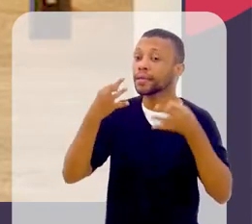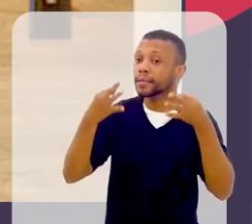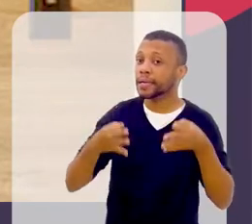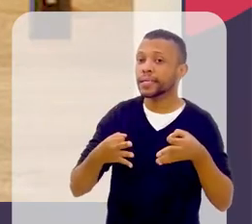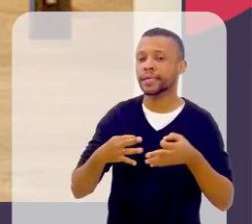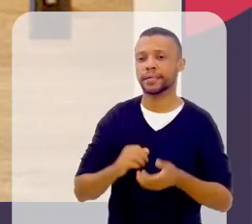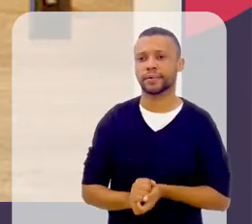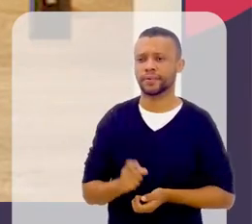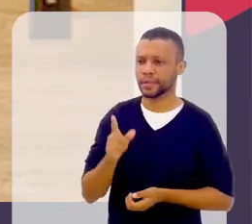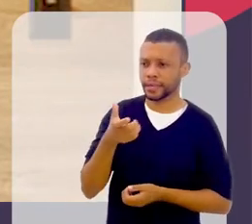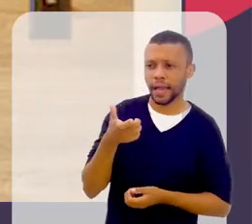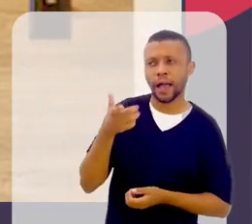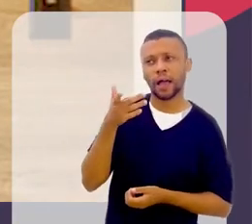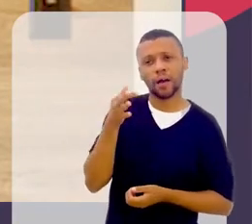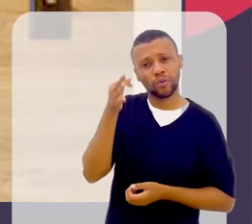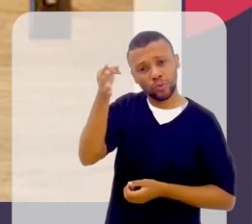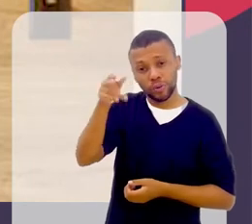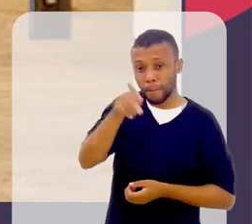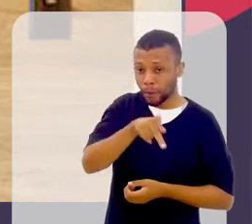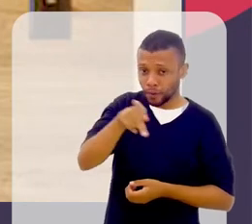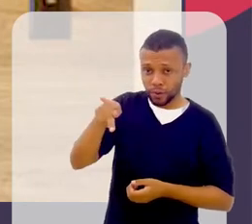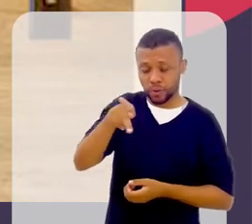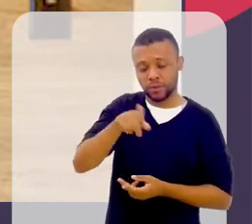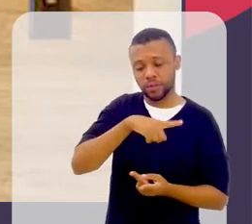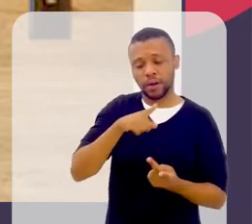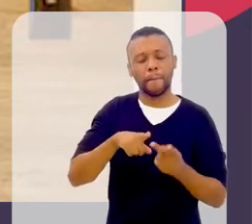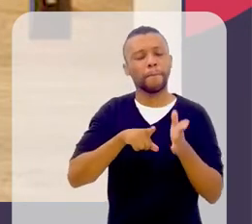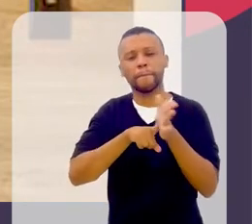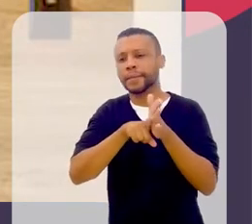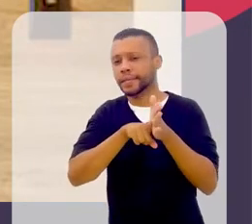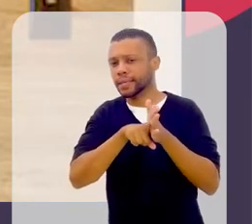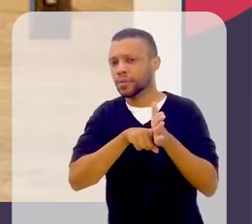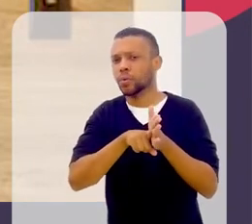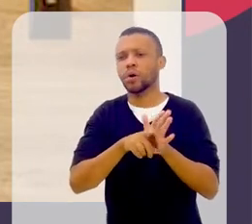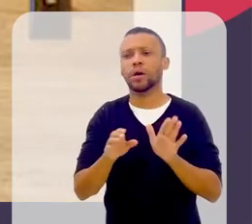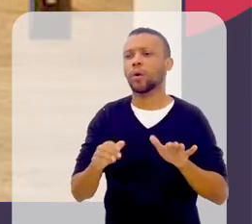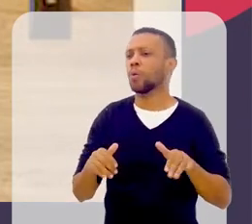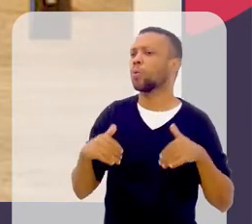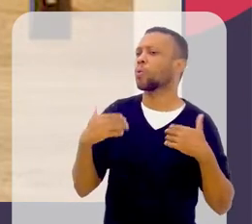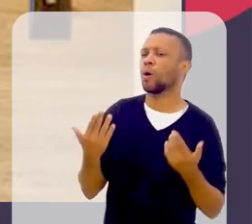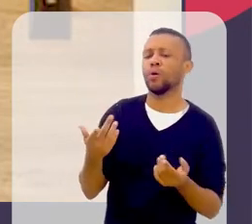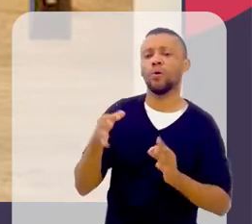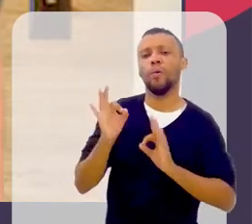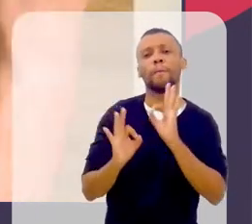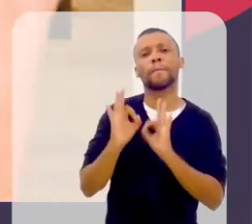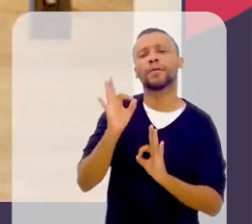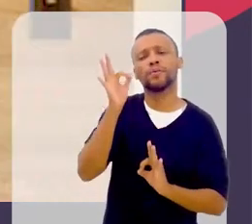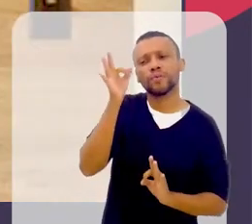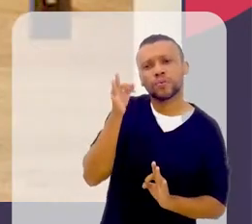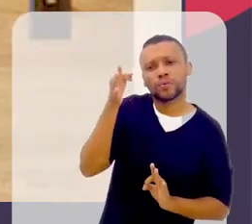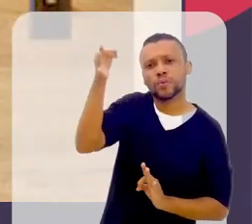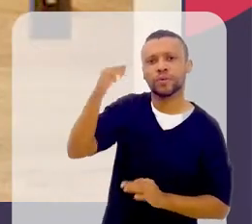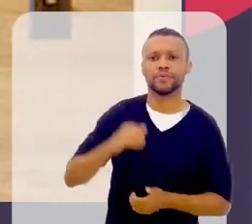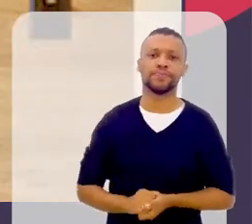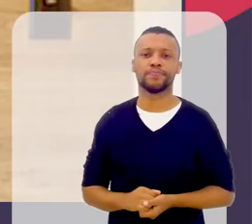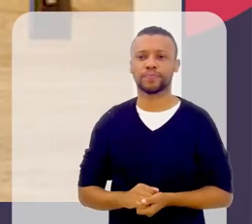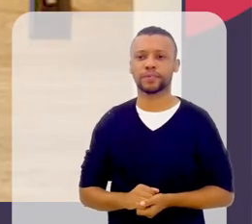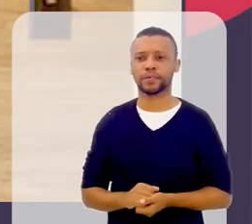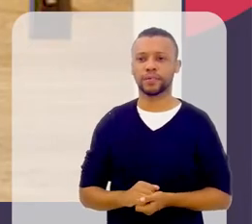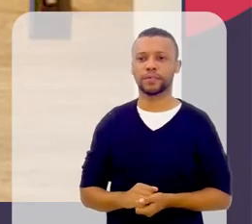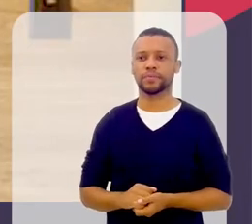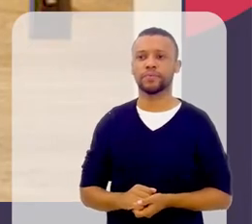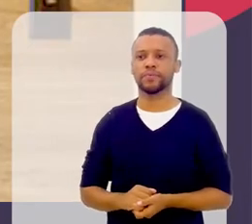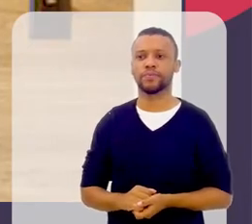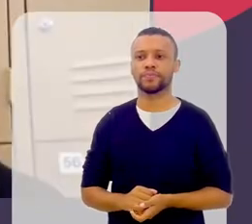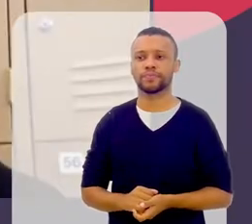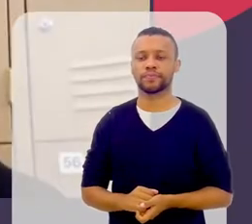deu essa certeza? Você quer ser professora, você quer ser pesquisadora? Quais são os planos que você está fazendo aí para a tua carreira?